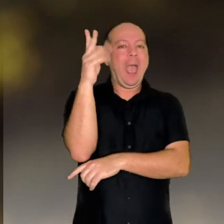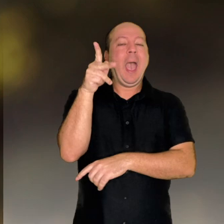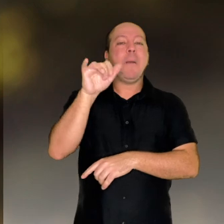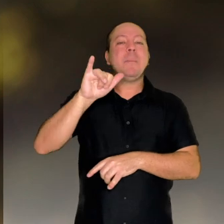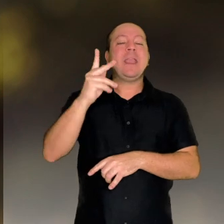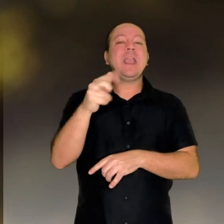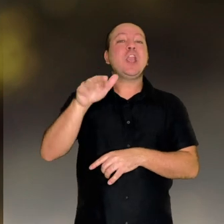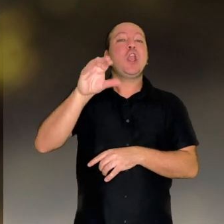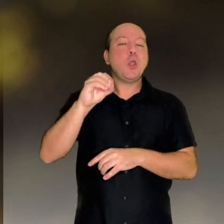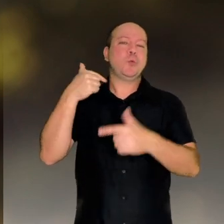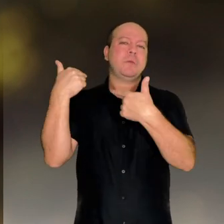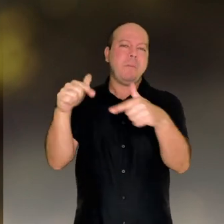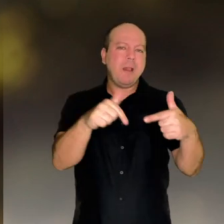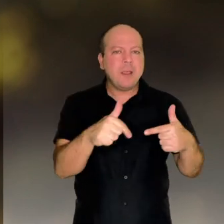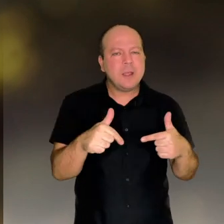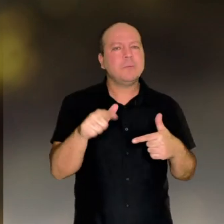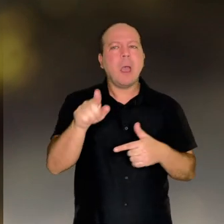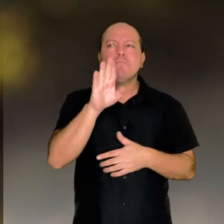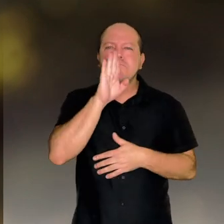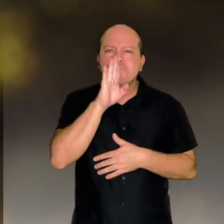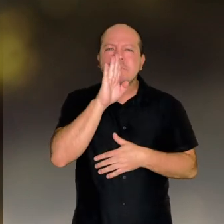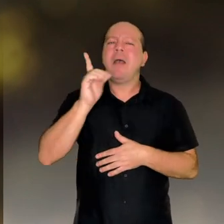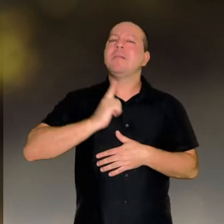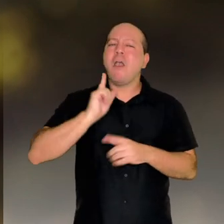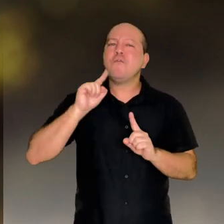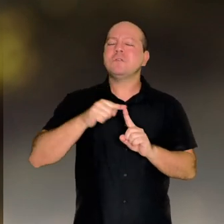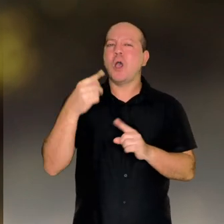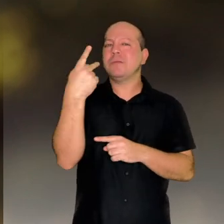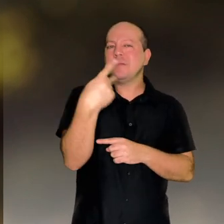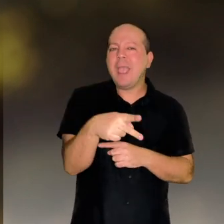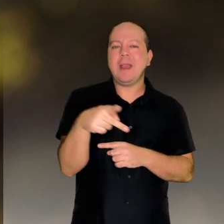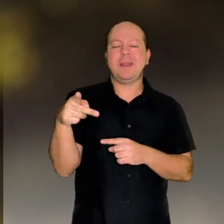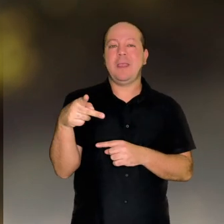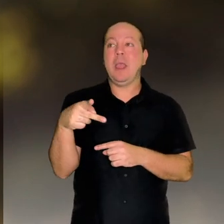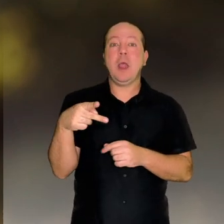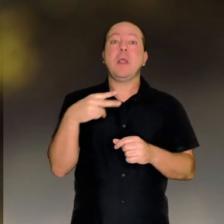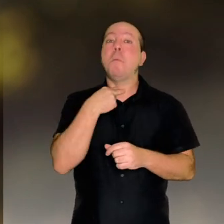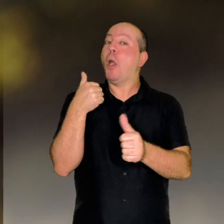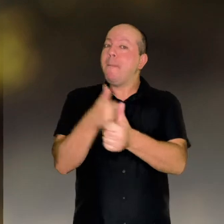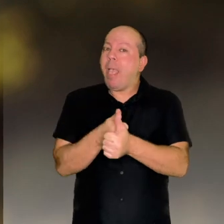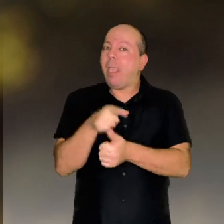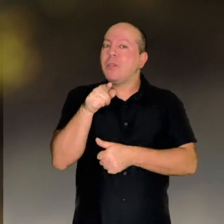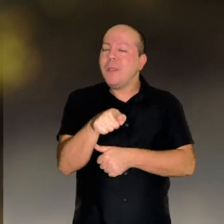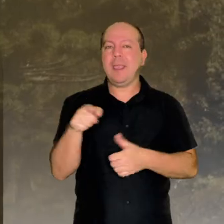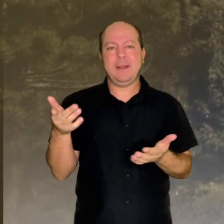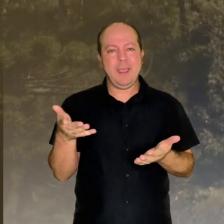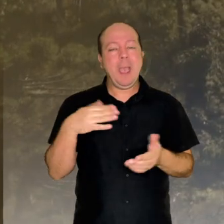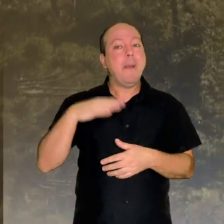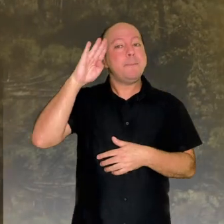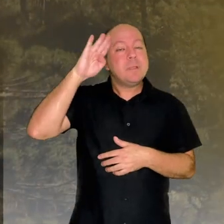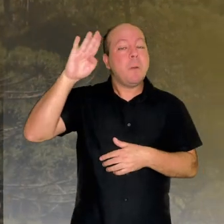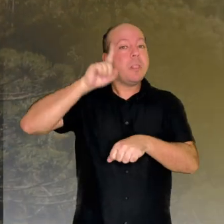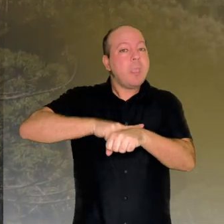aí o pinheiro é diferente, que o pinheiro está trabalhando, que ele está quieto, ele tem a função dele e não se fica muito próximo a ele,